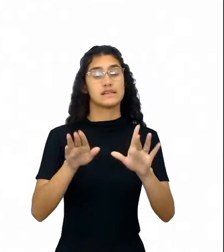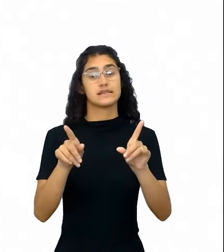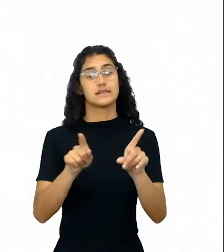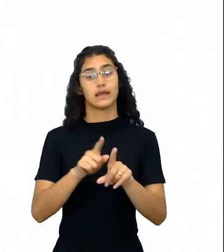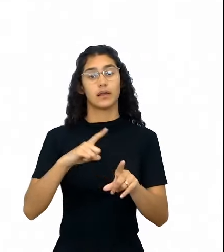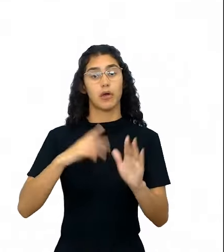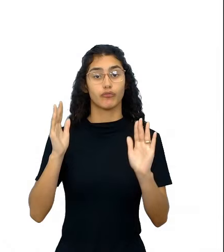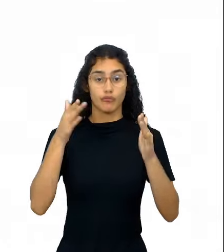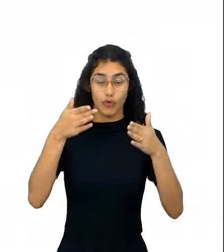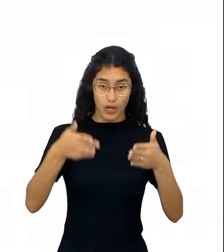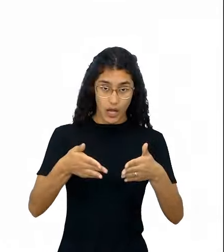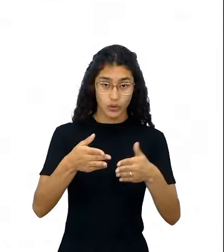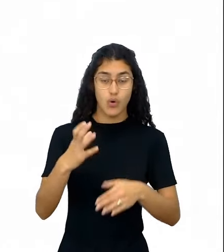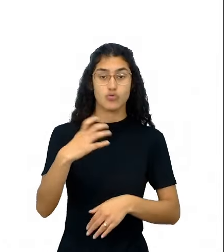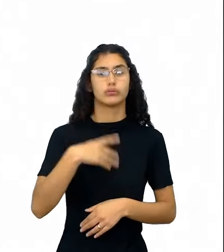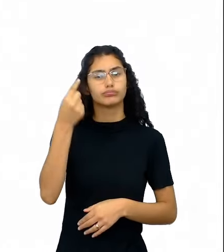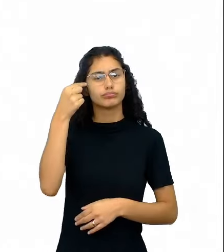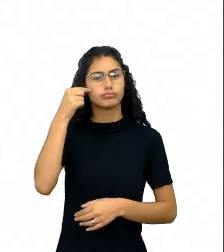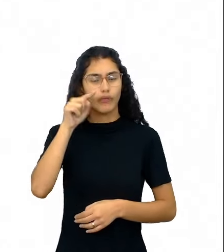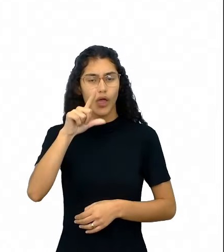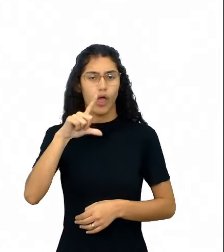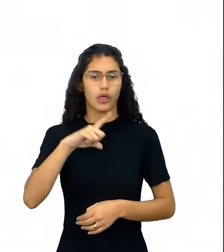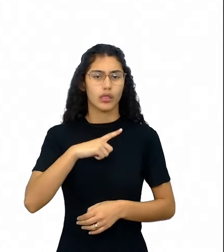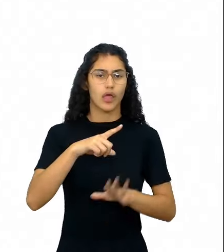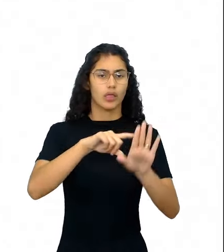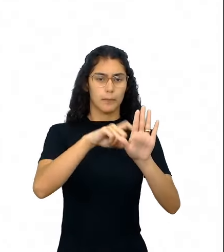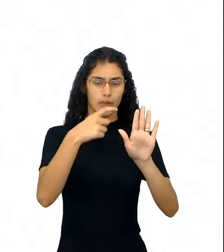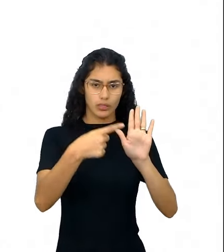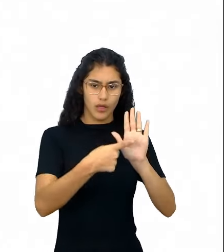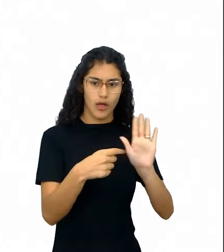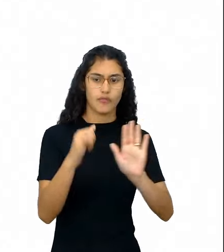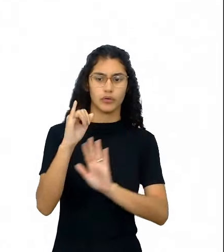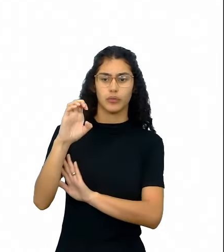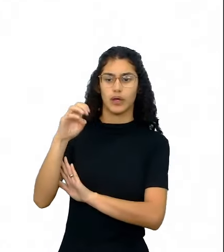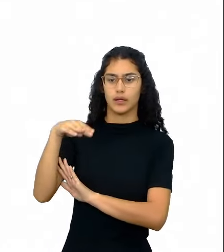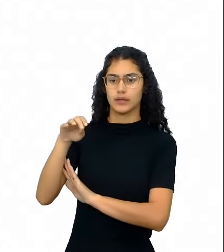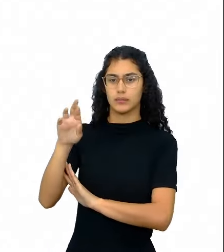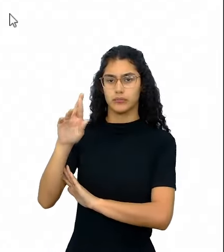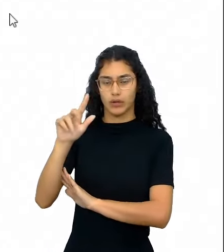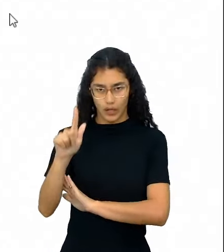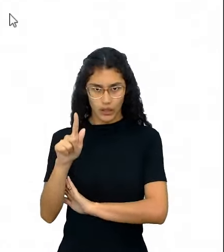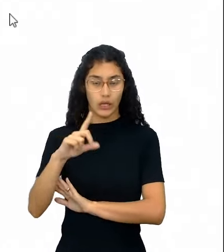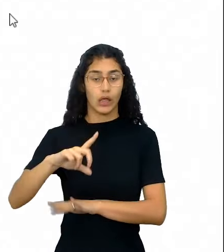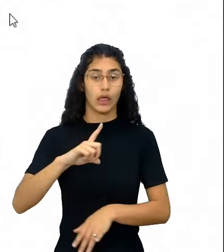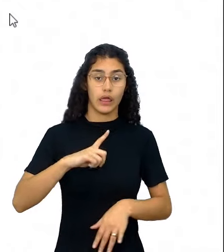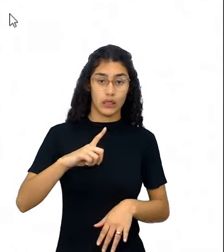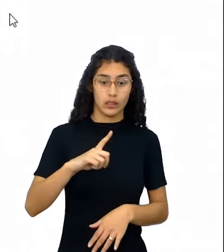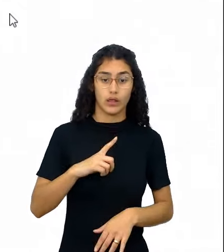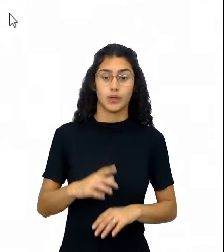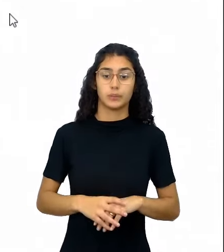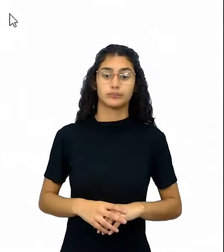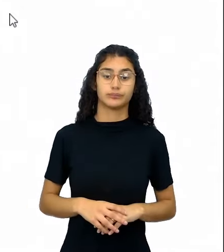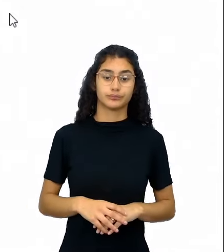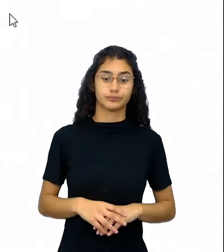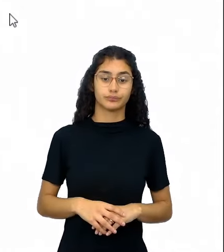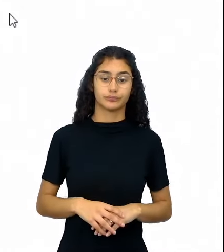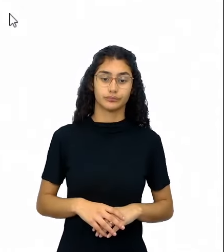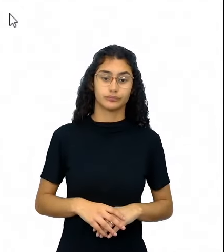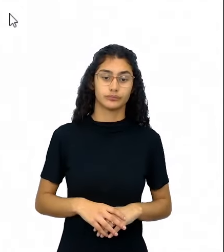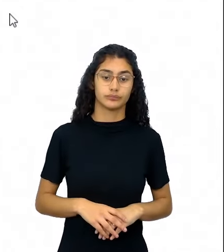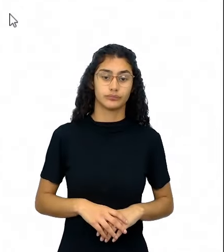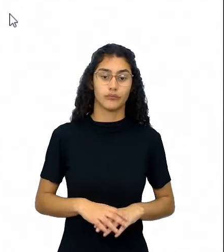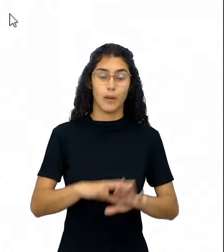bem focado. A fonte dessa ideia, né, da metáfora do iceberg aqui, da cor, né,